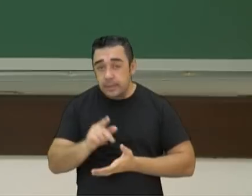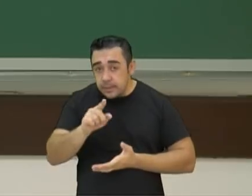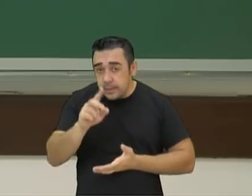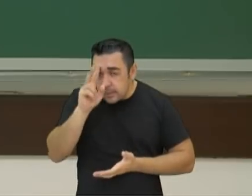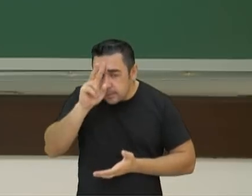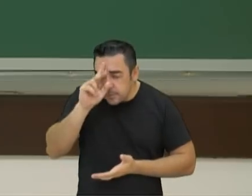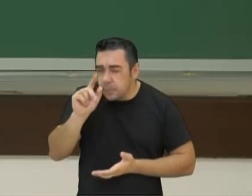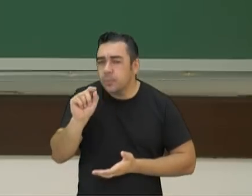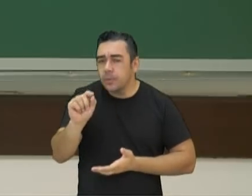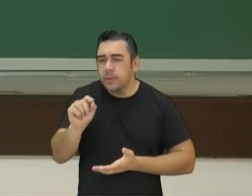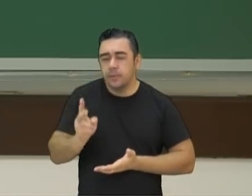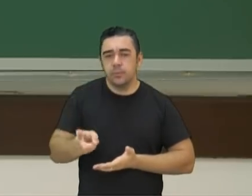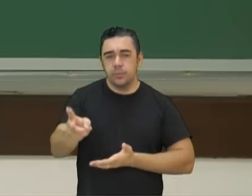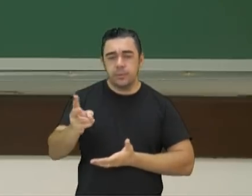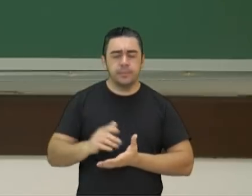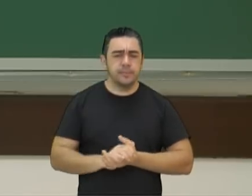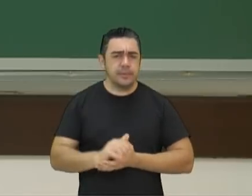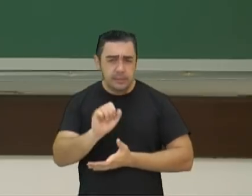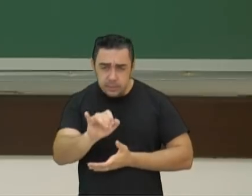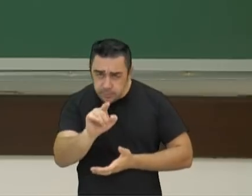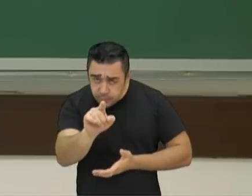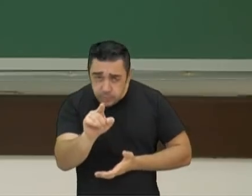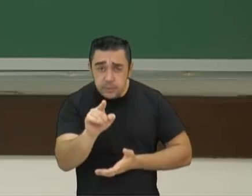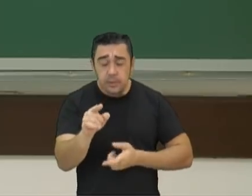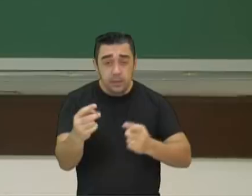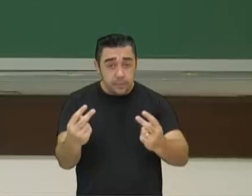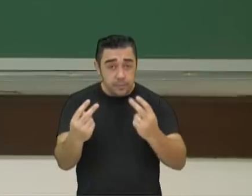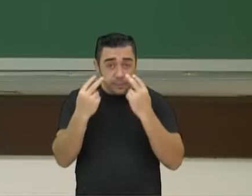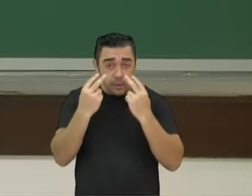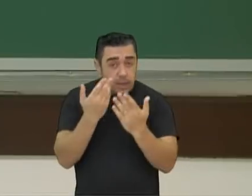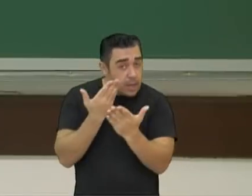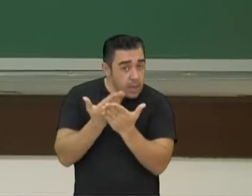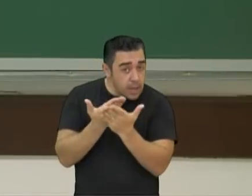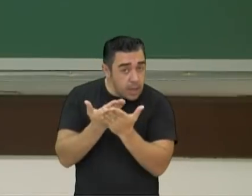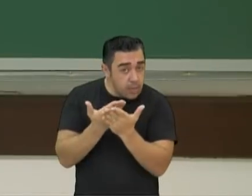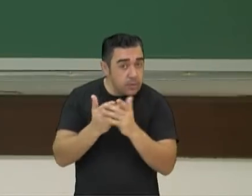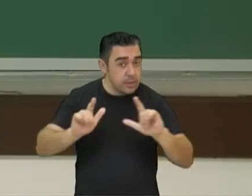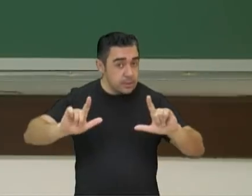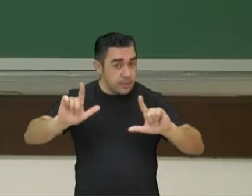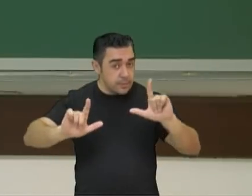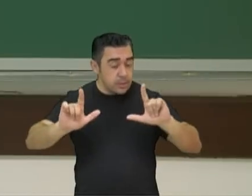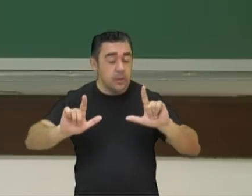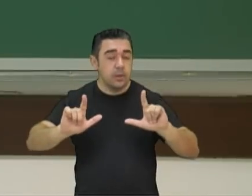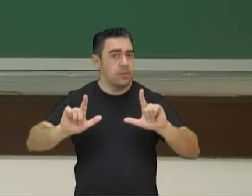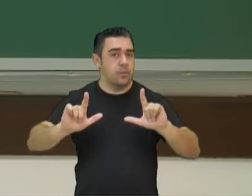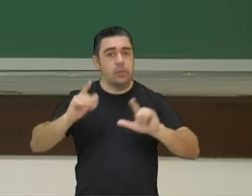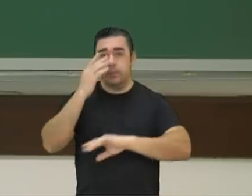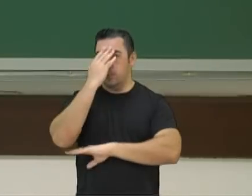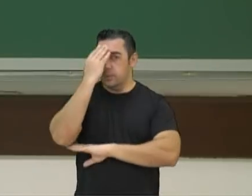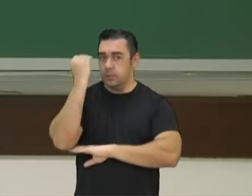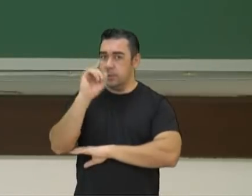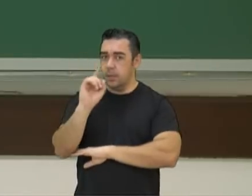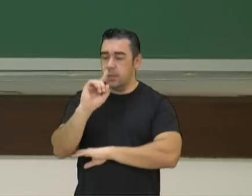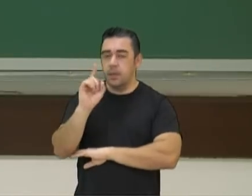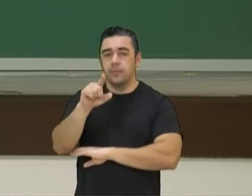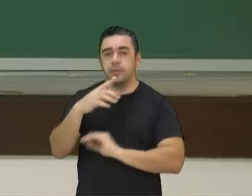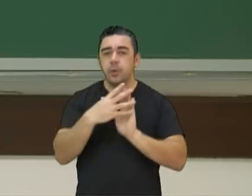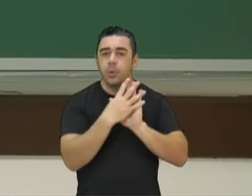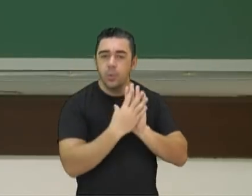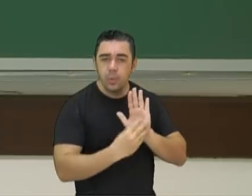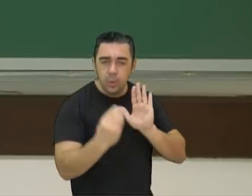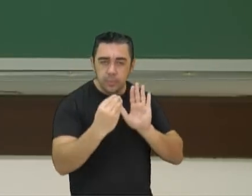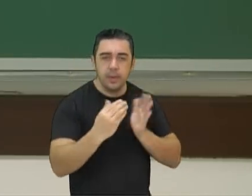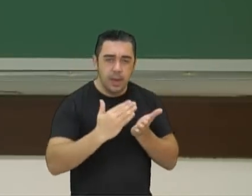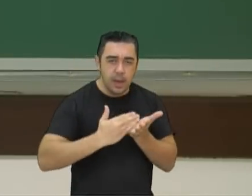Lembrando ainda, se você assiste essa aula pela TV, não esqueça de copiar as atividades no